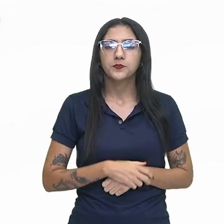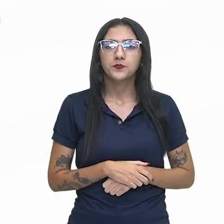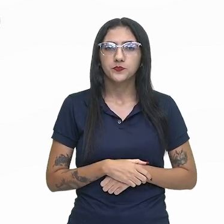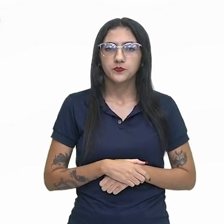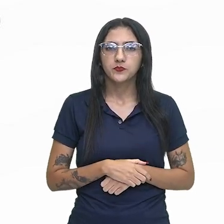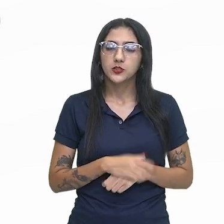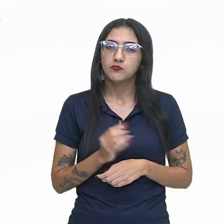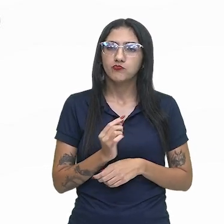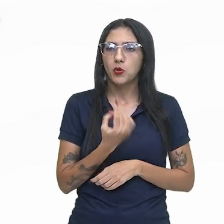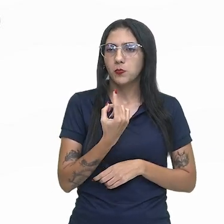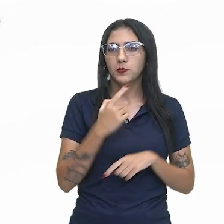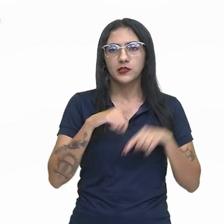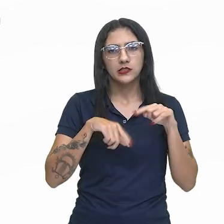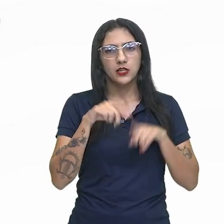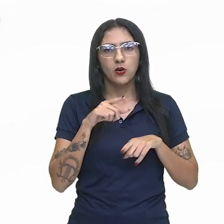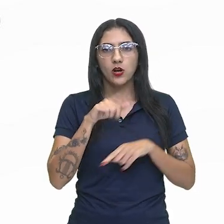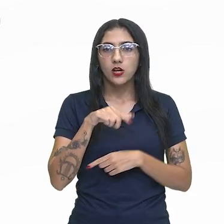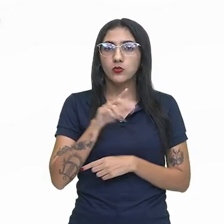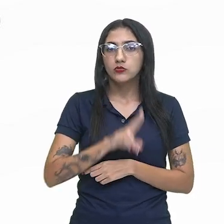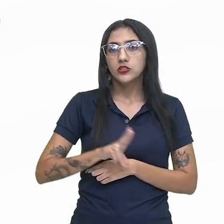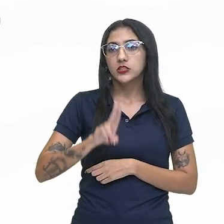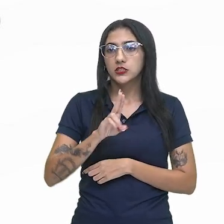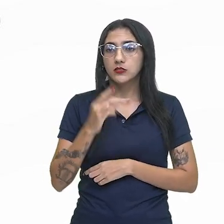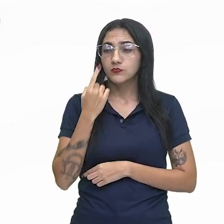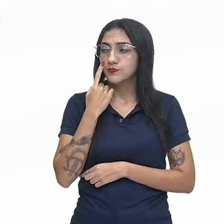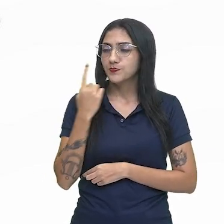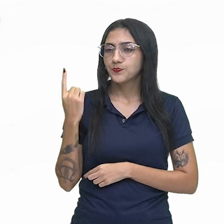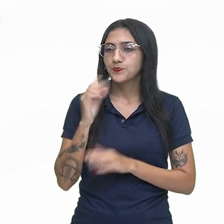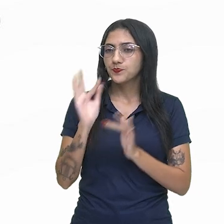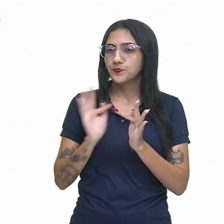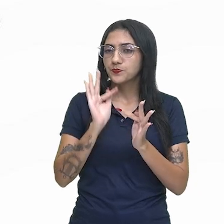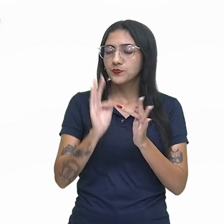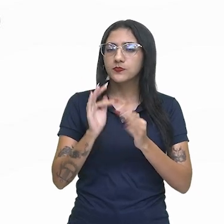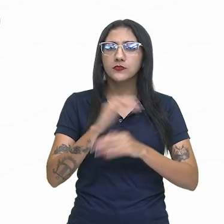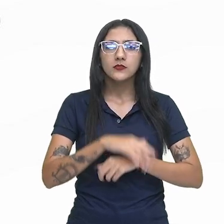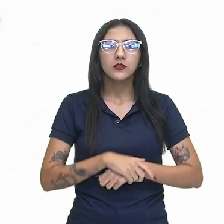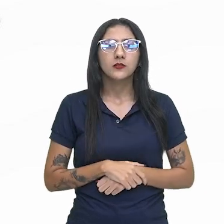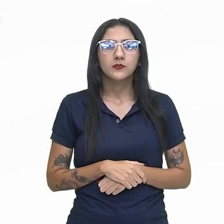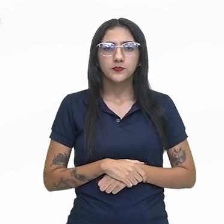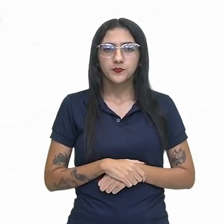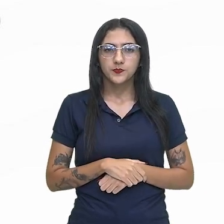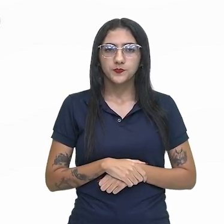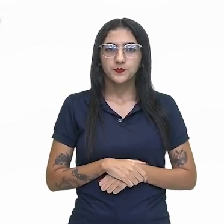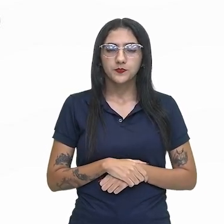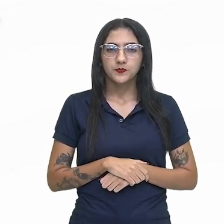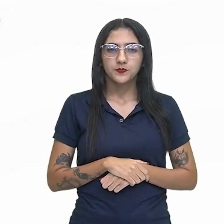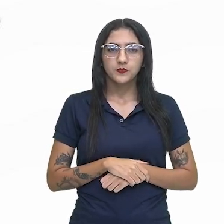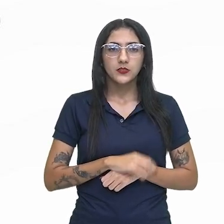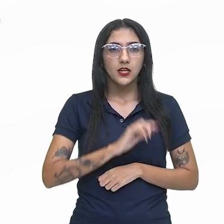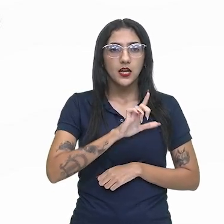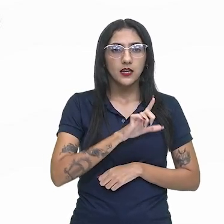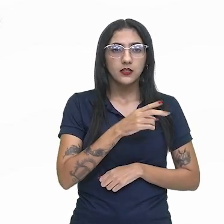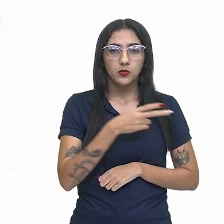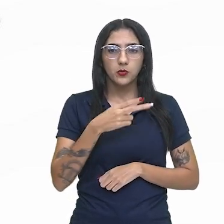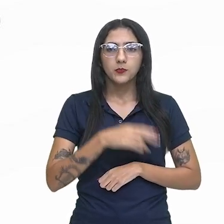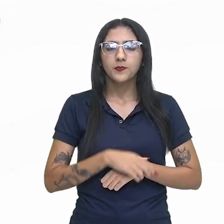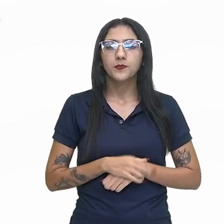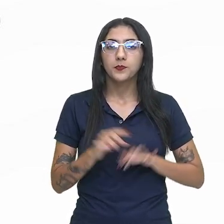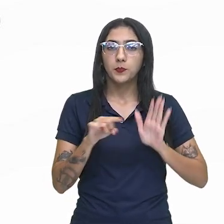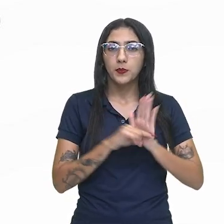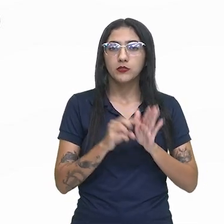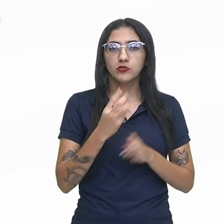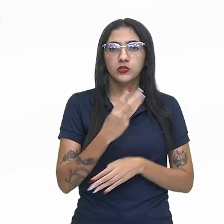para certo produto é obtido pela função definida aí, ó, pela lei. L igual a menos 3x ao